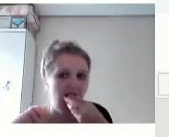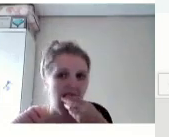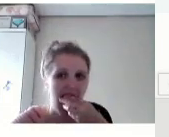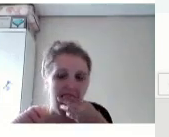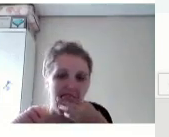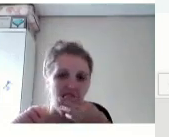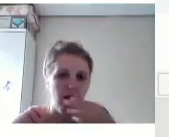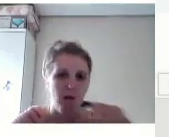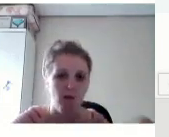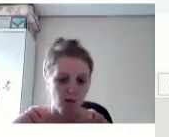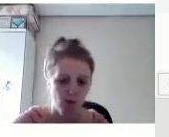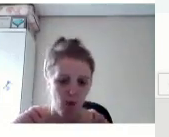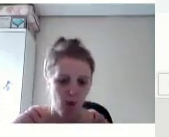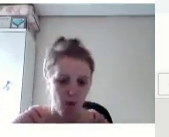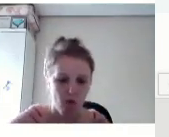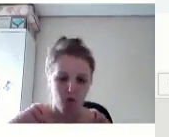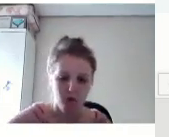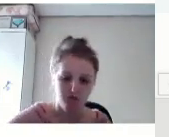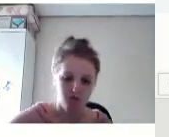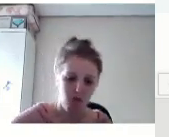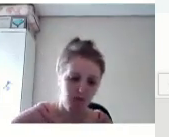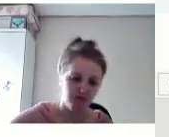certo?